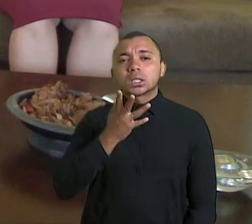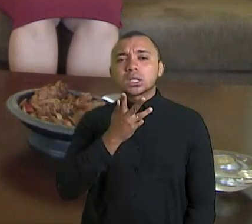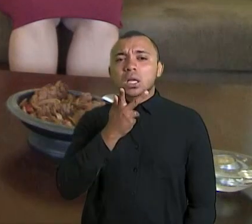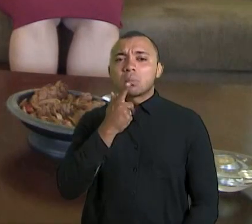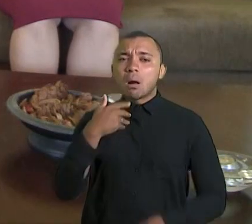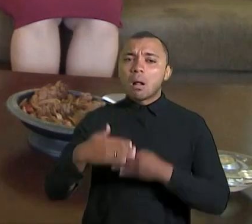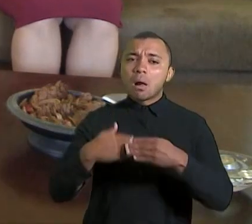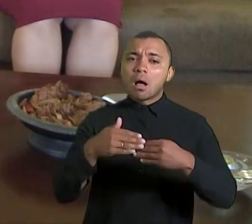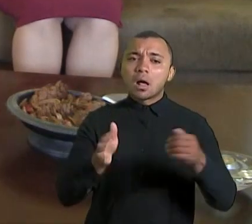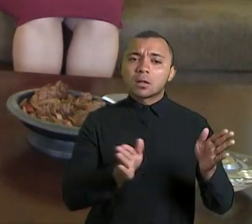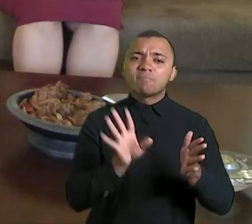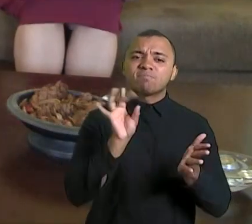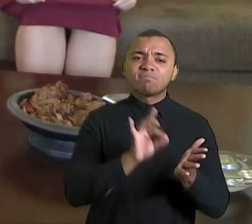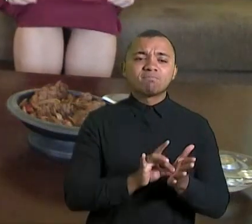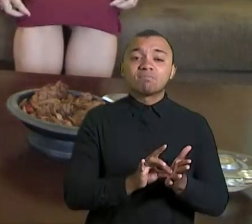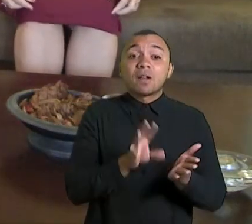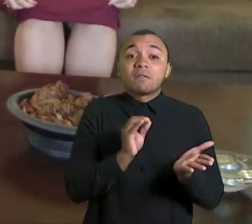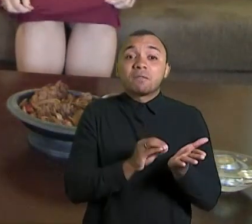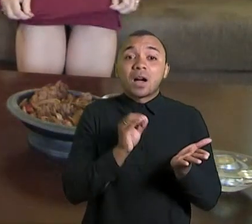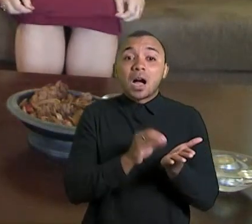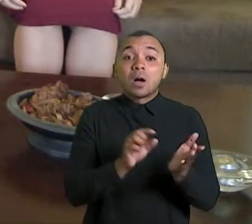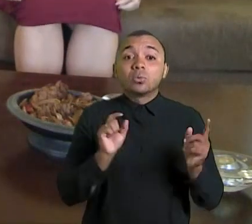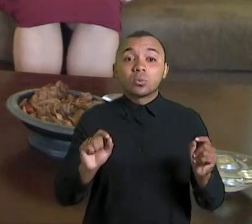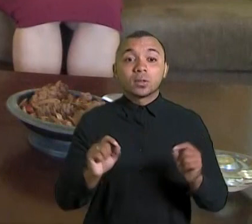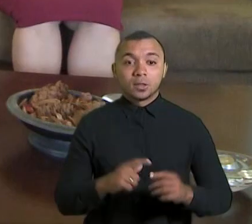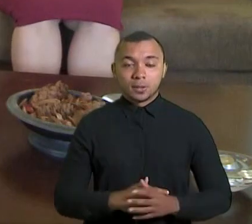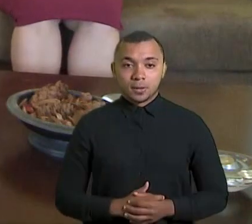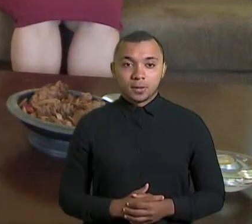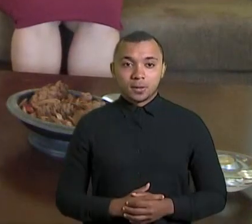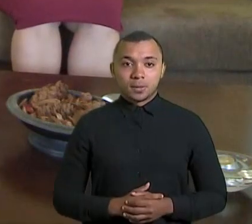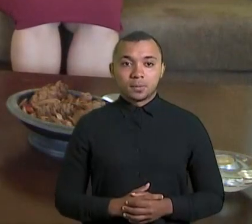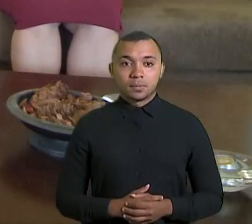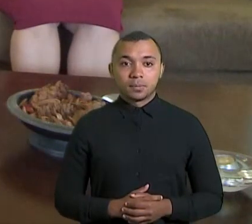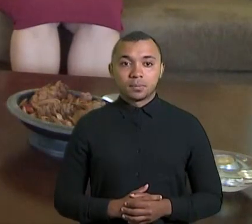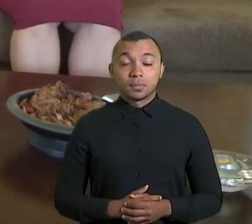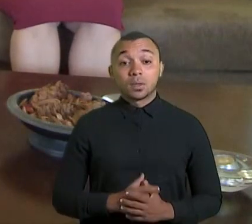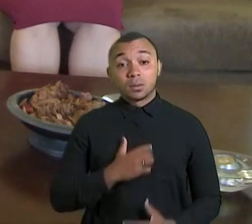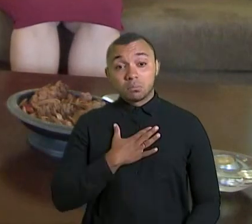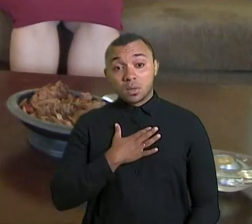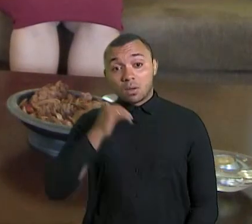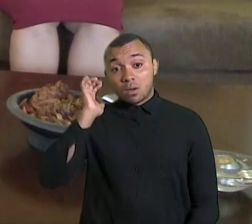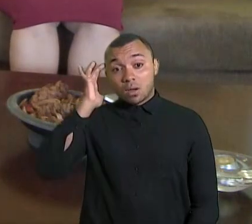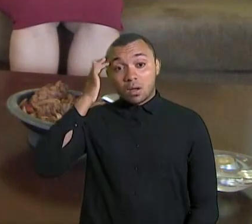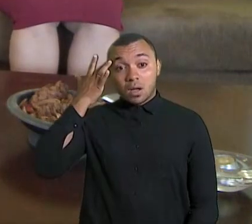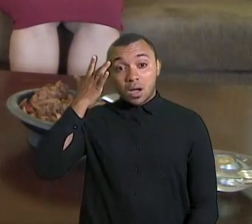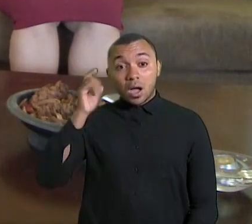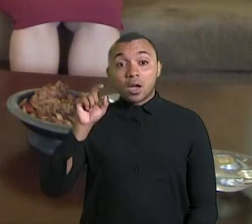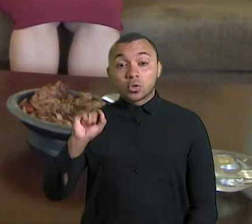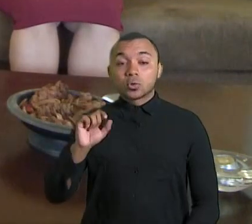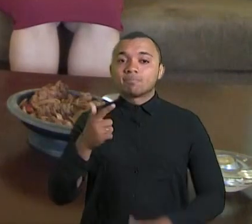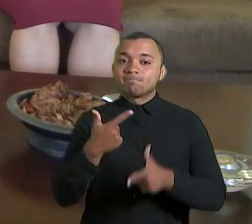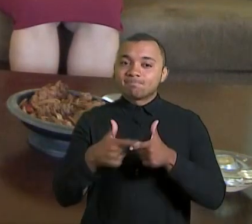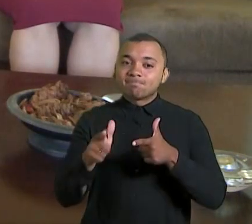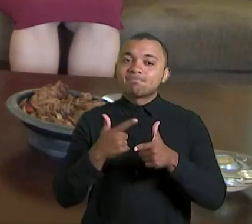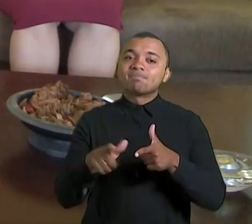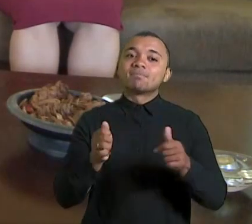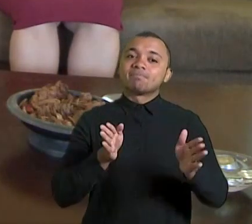opinião? Eu acho que a questão da acessibilidade, né?